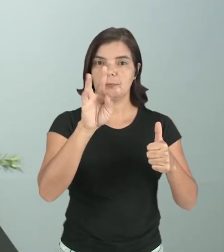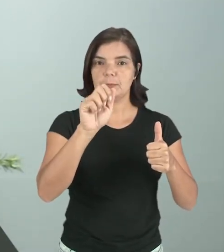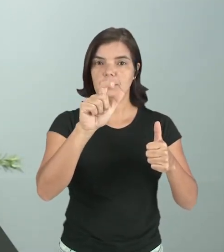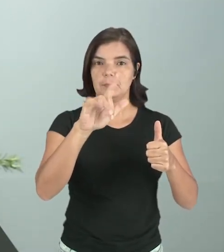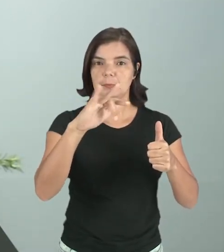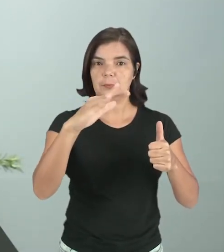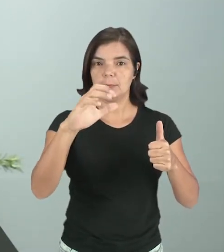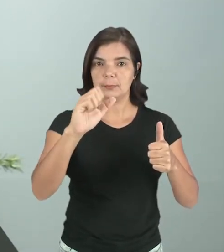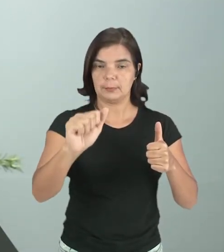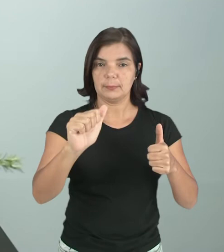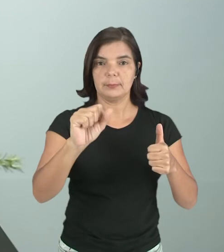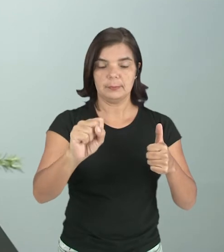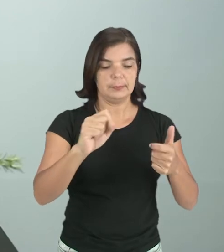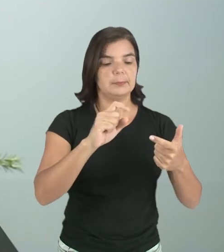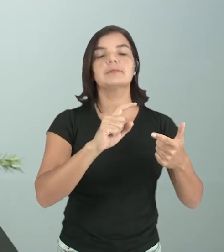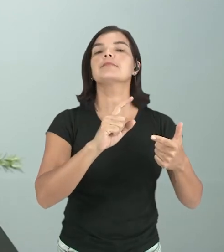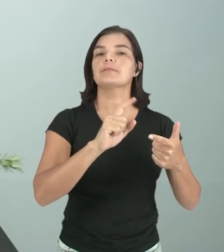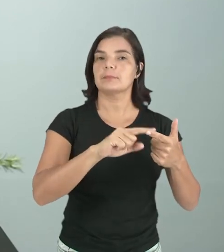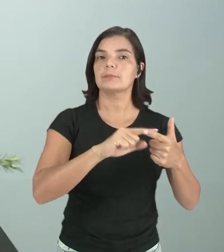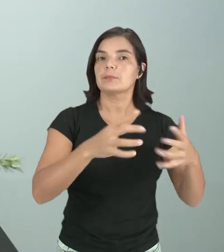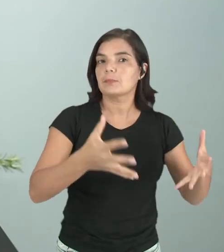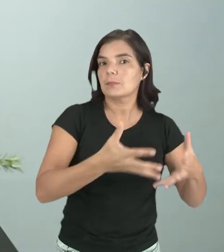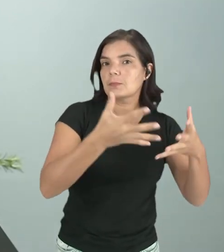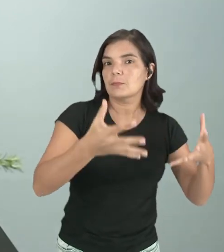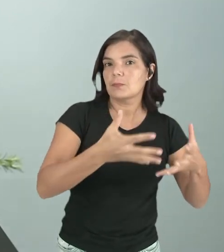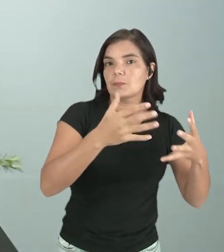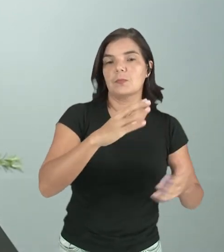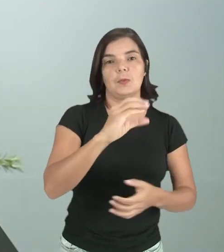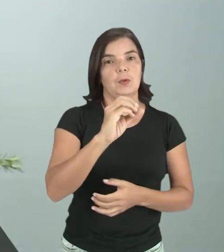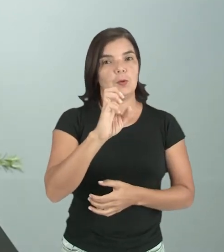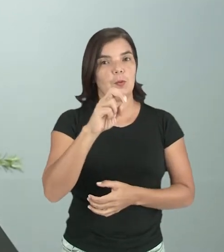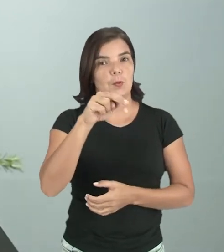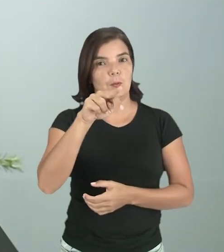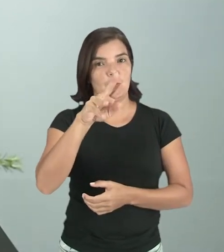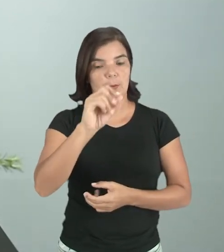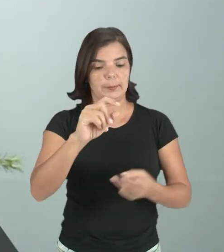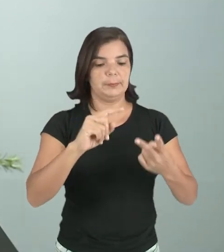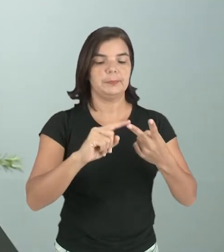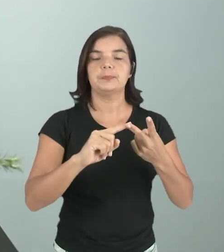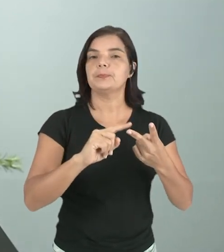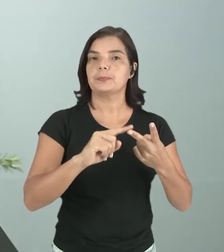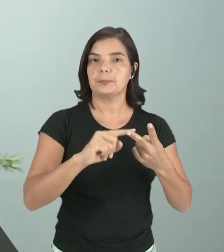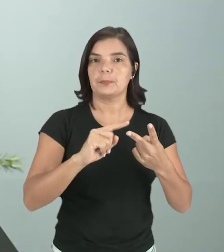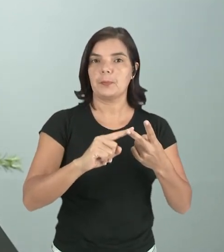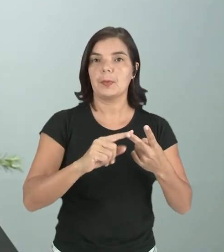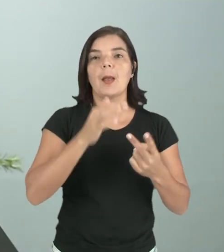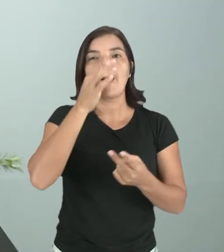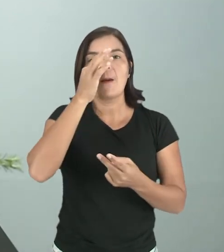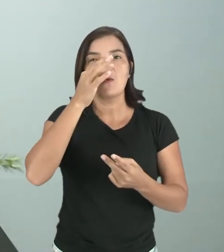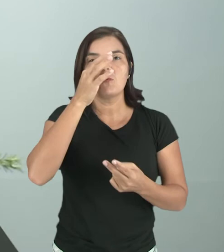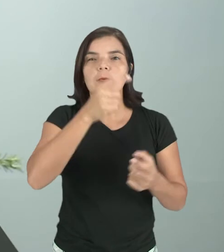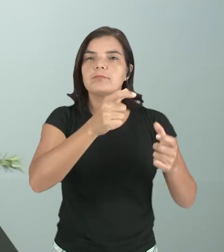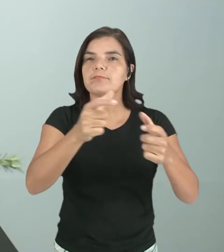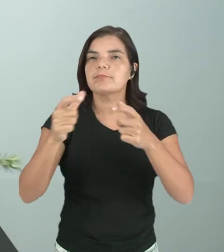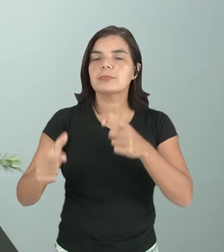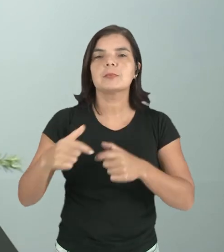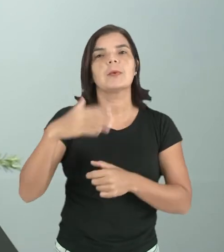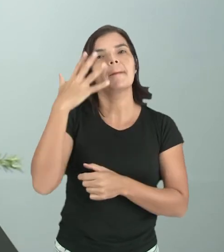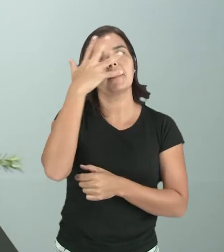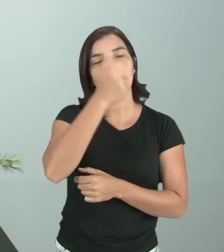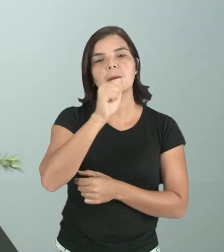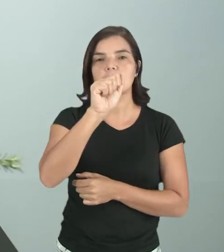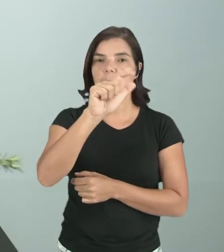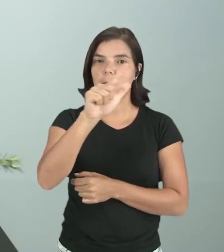hortaliça, que tem a alface e o coentro. Mostrei a ornamental, que foi a